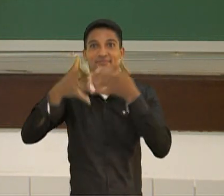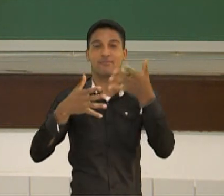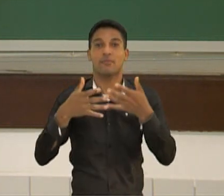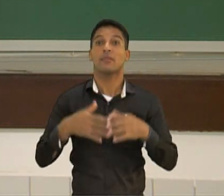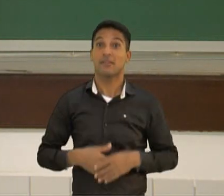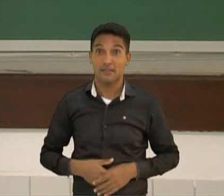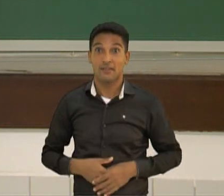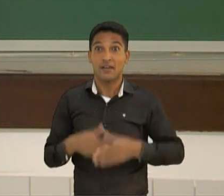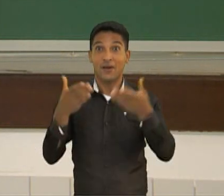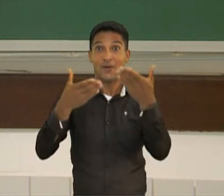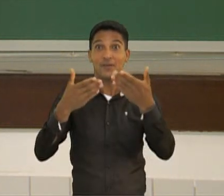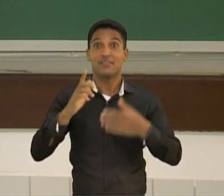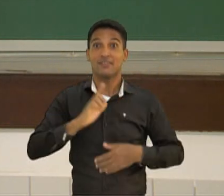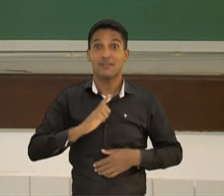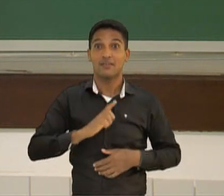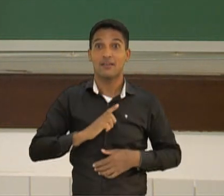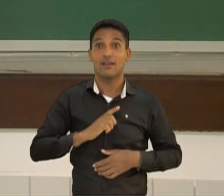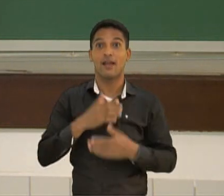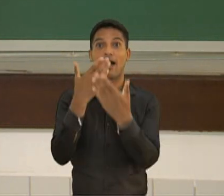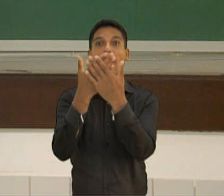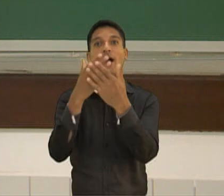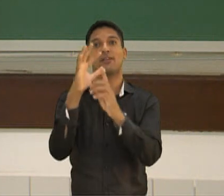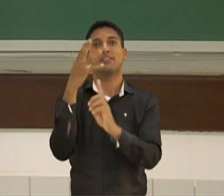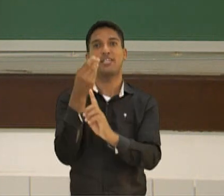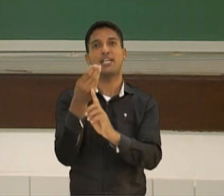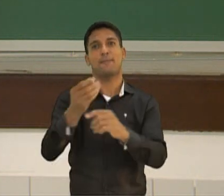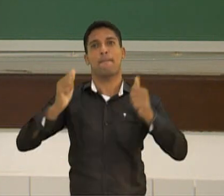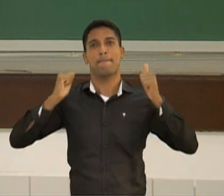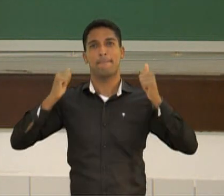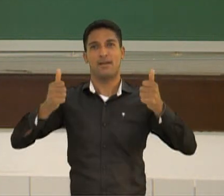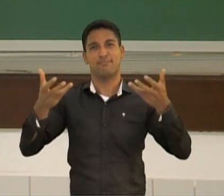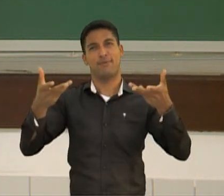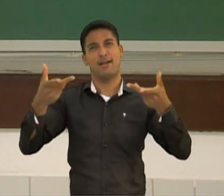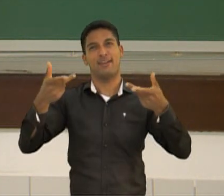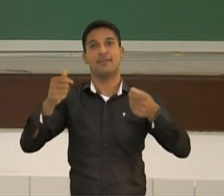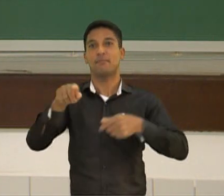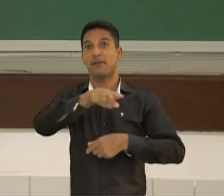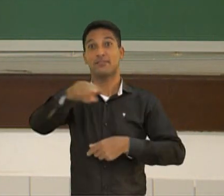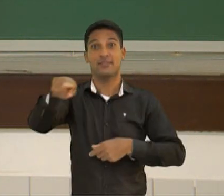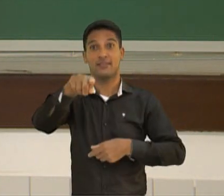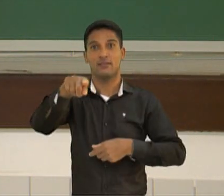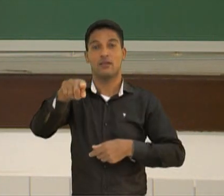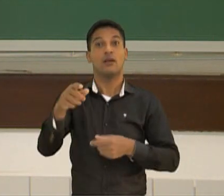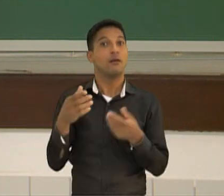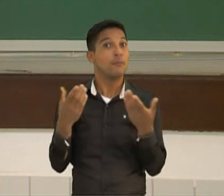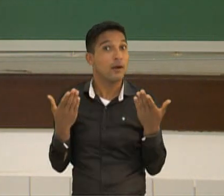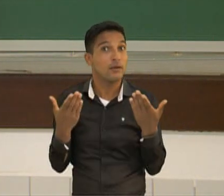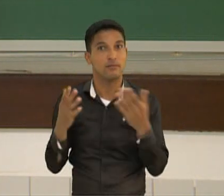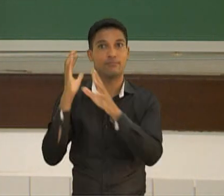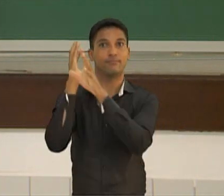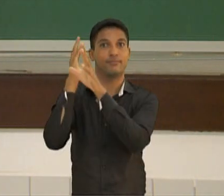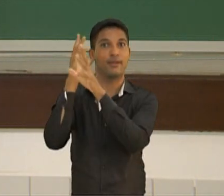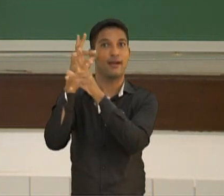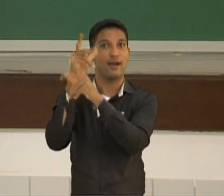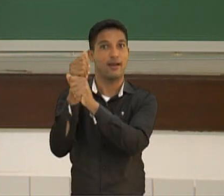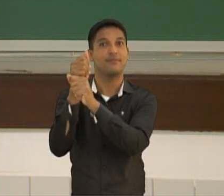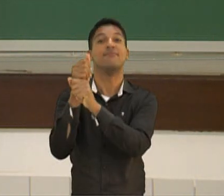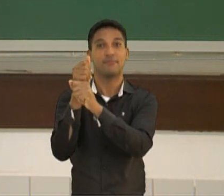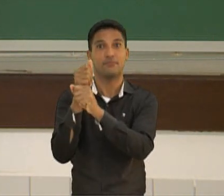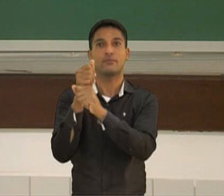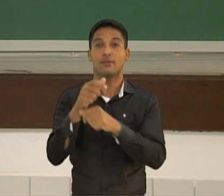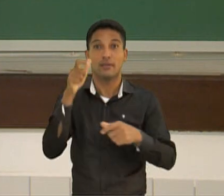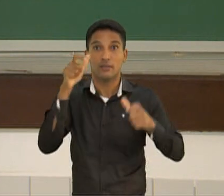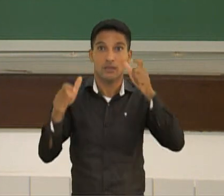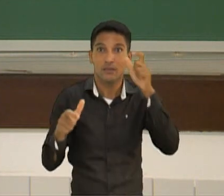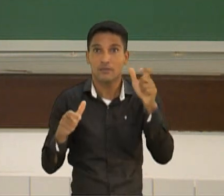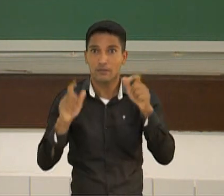hoje? Mais uma aula de arte sensacional para vocês, mas uma retomada. Muito interessante, né,